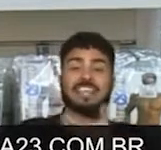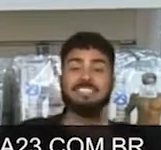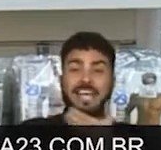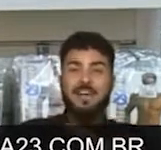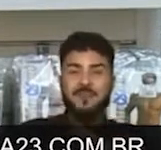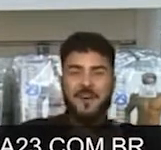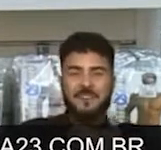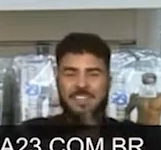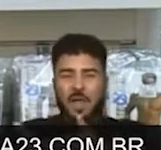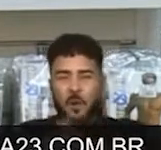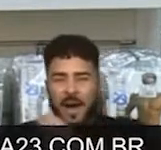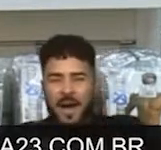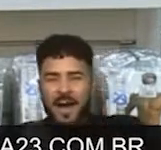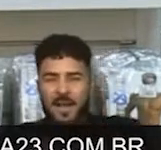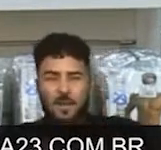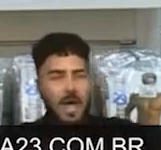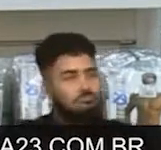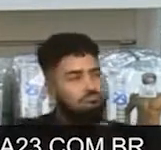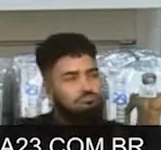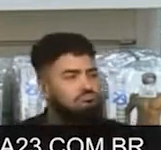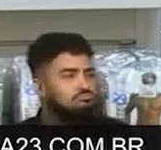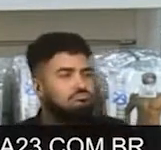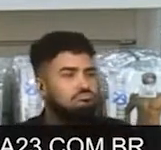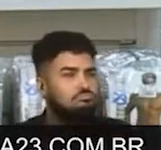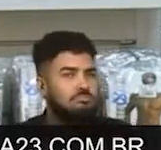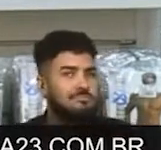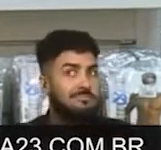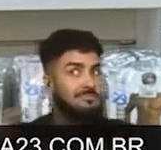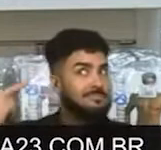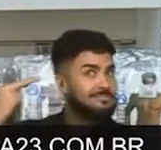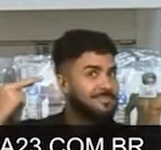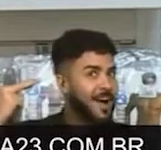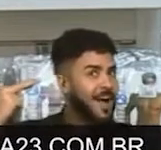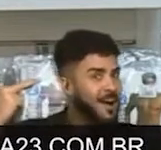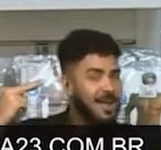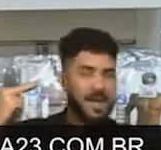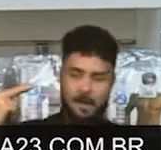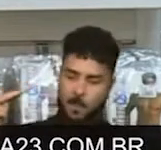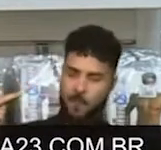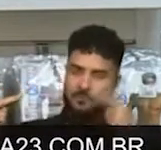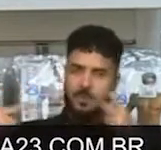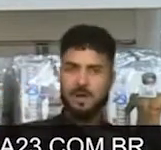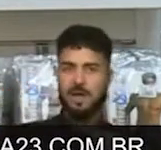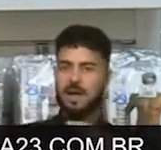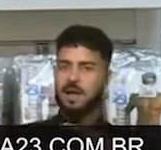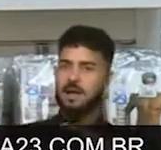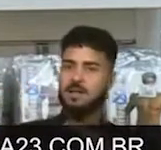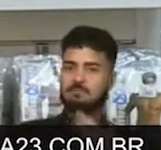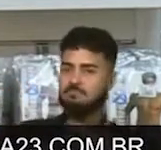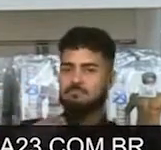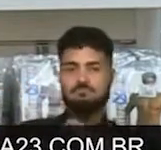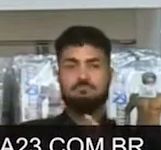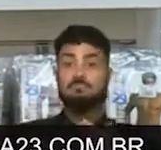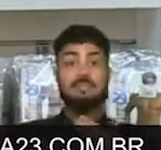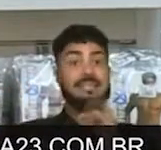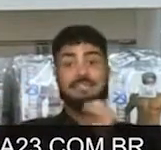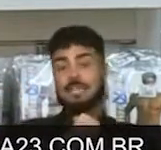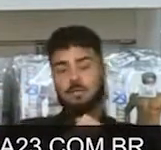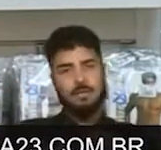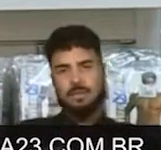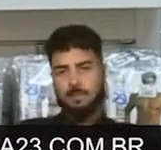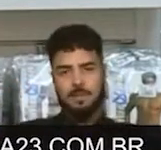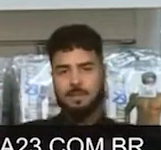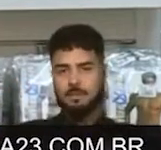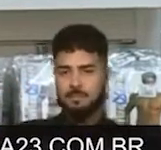suporte no atendimento, o cliente. E depois fui promovida nos processos internos, né, e hoje já estou há 10 anos na